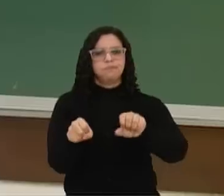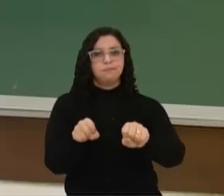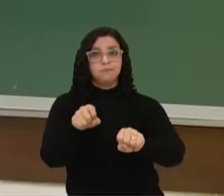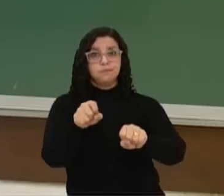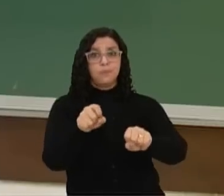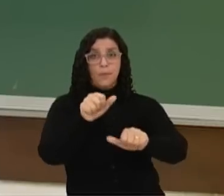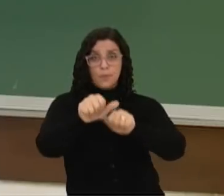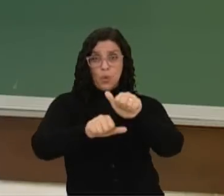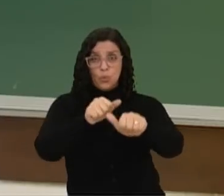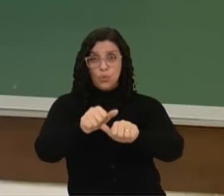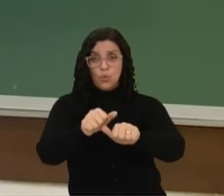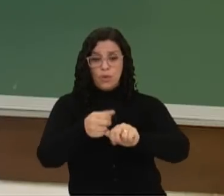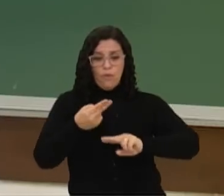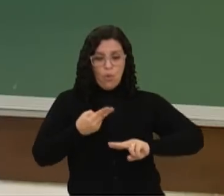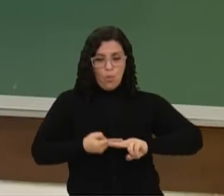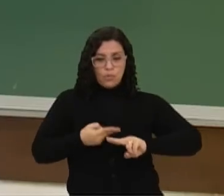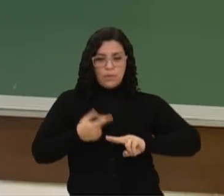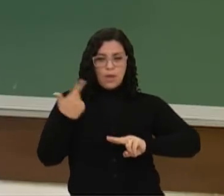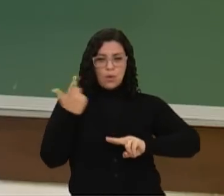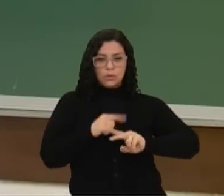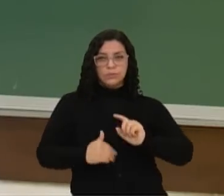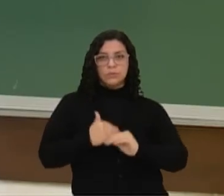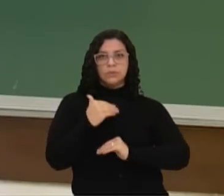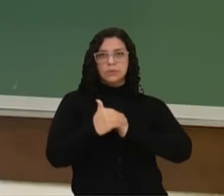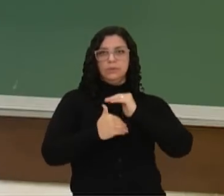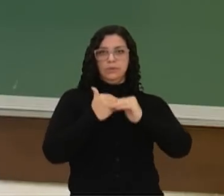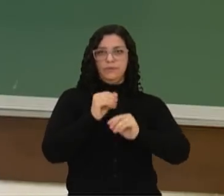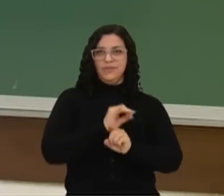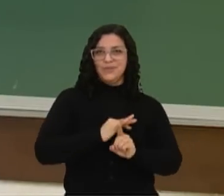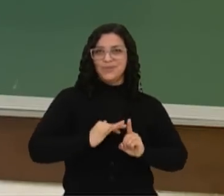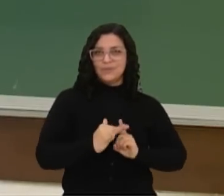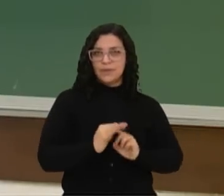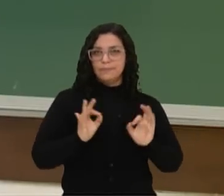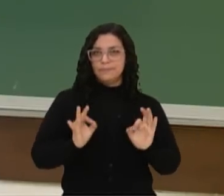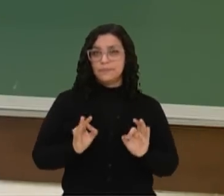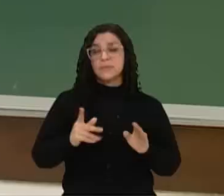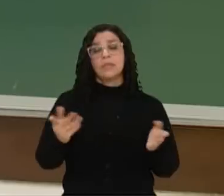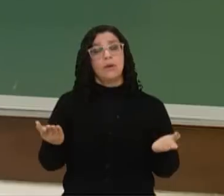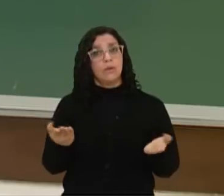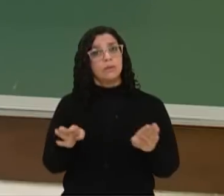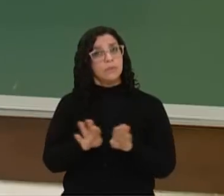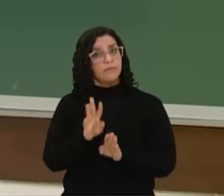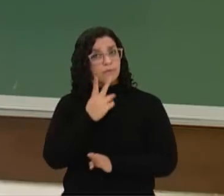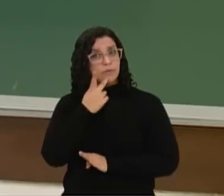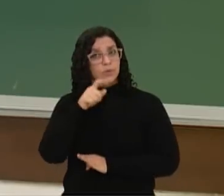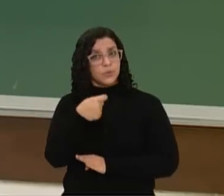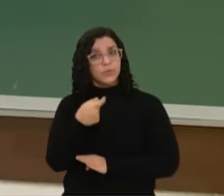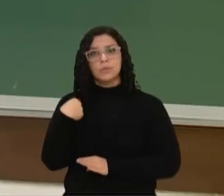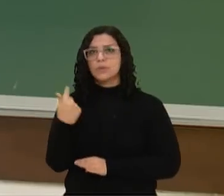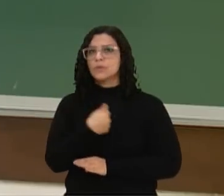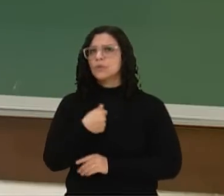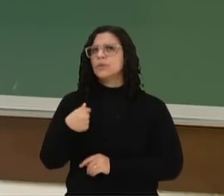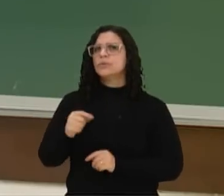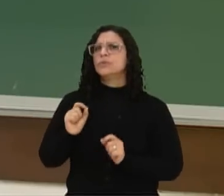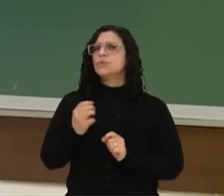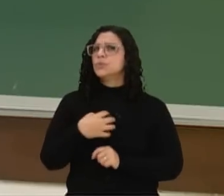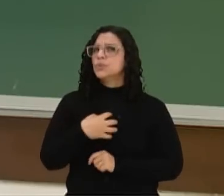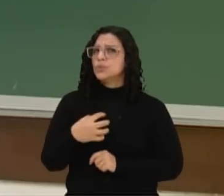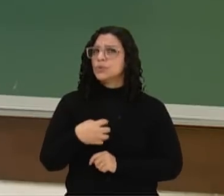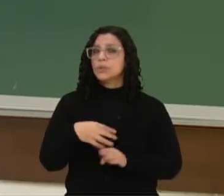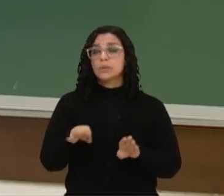meio natural e usa para o seu desenvolvimento, certo? Além do mais, diz respeito também à forma pela qual